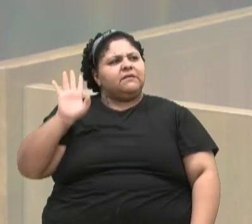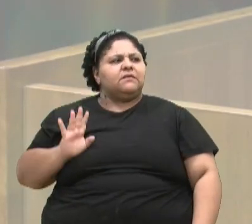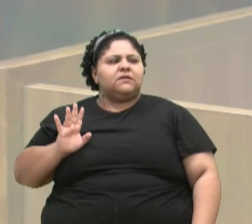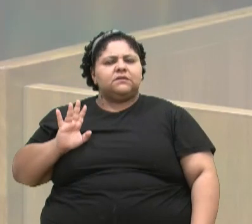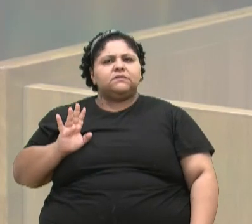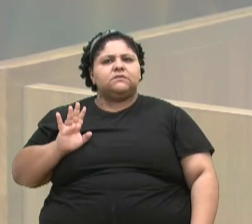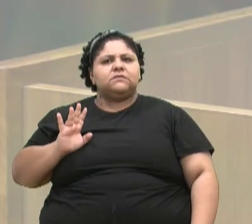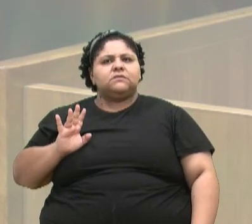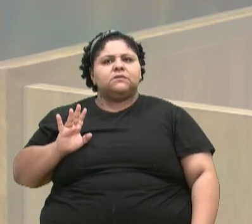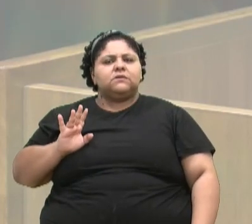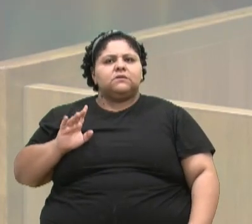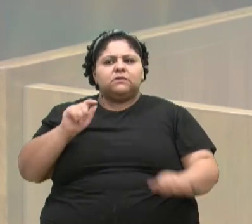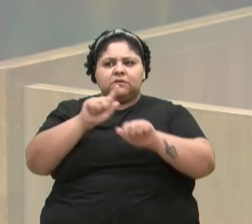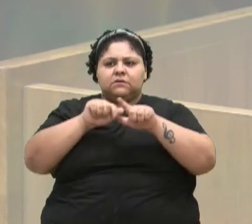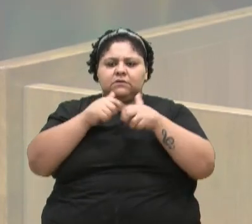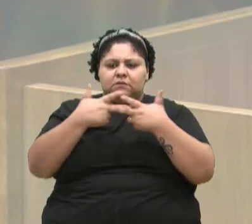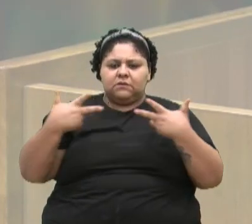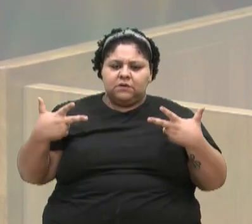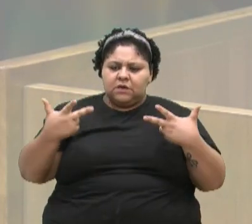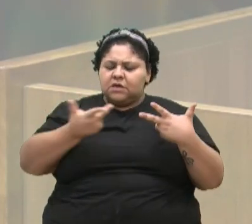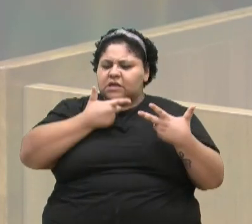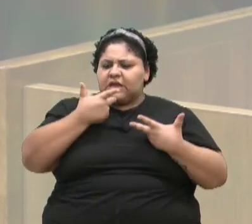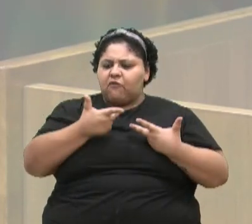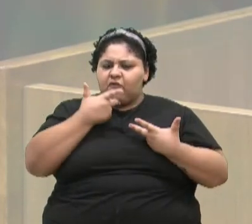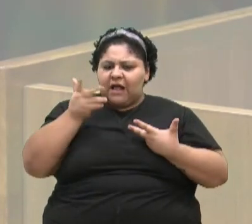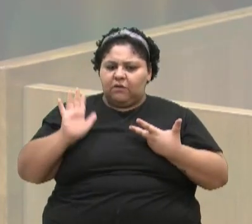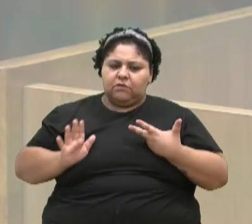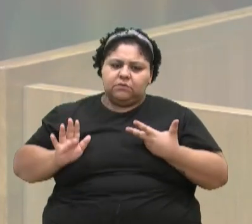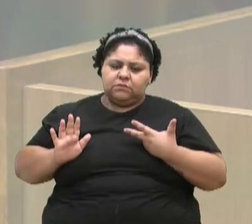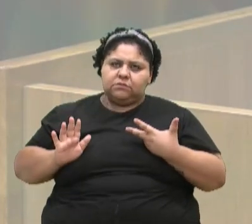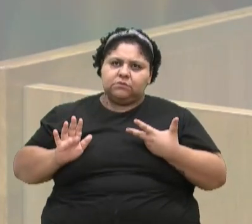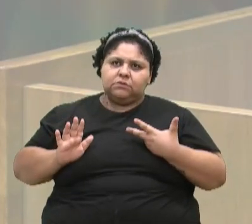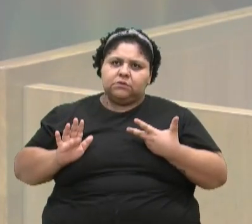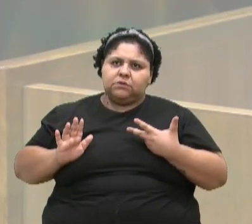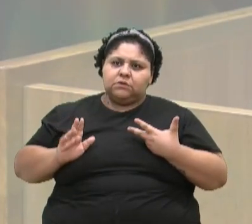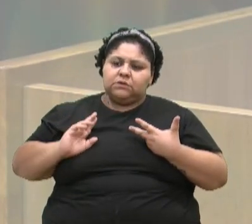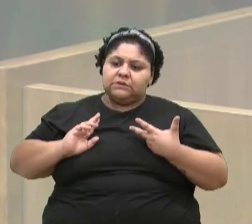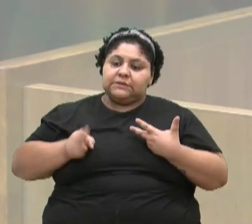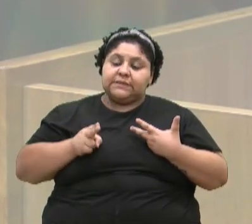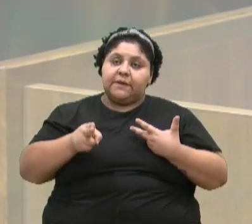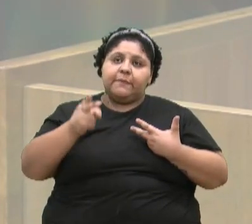faz lembrar de uma coisa que eu comento mundo afora.